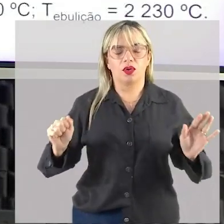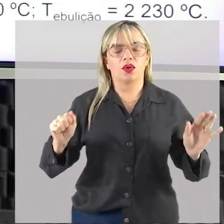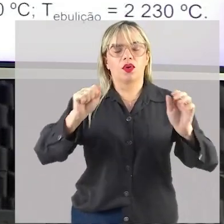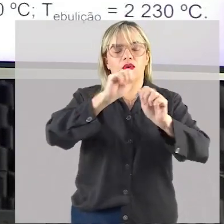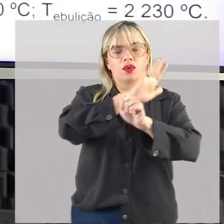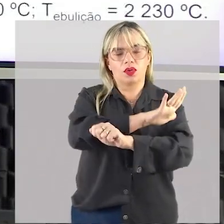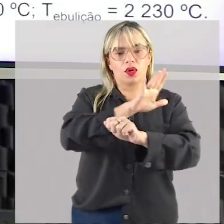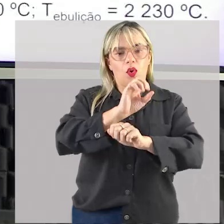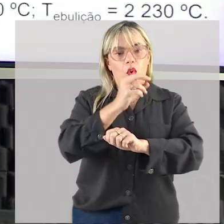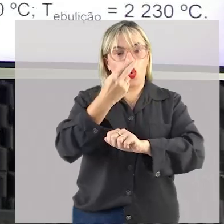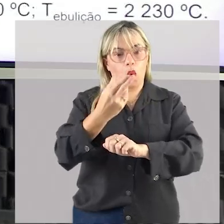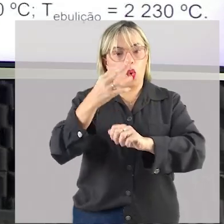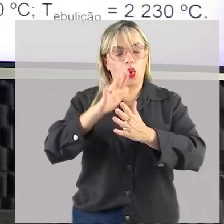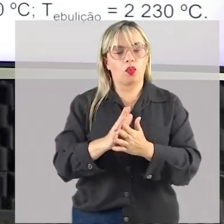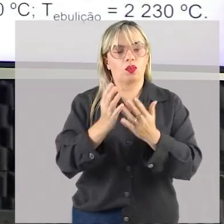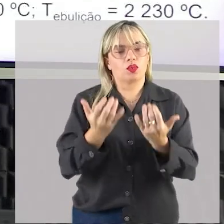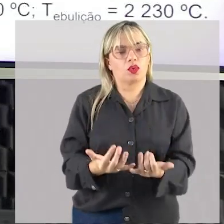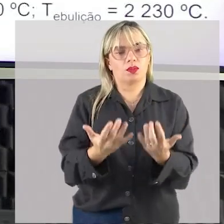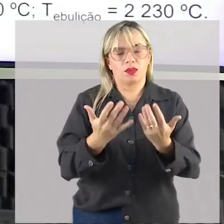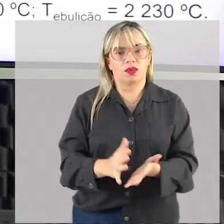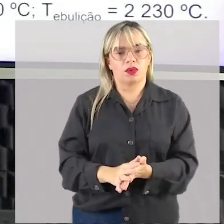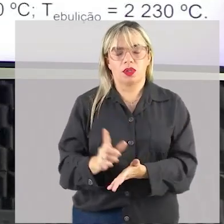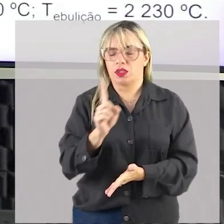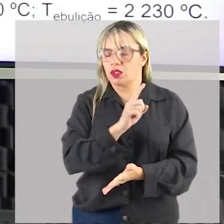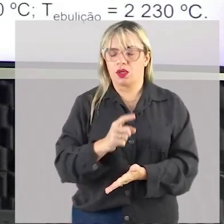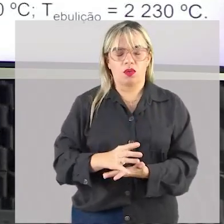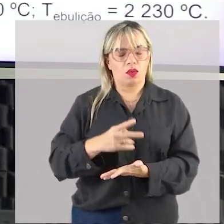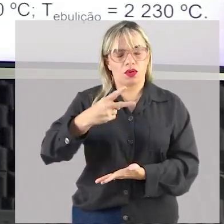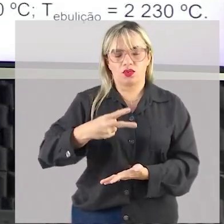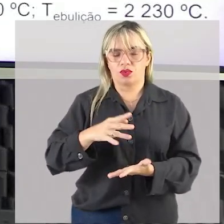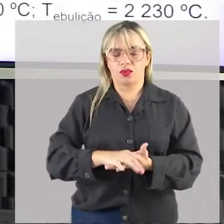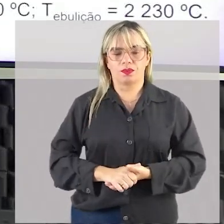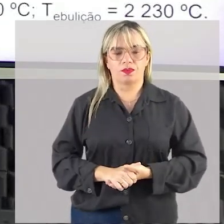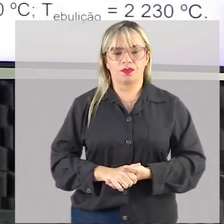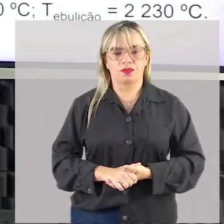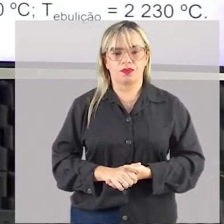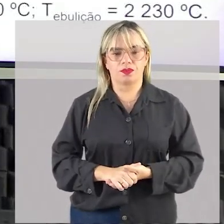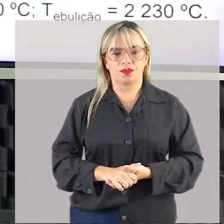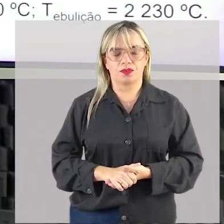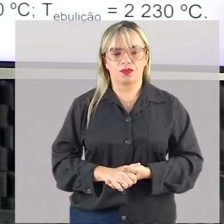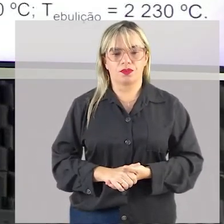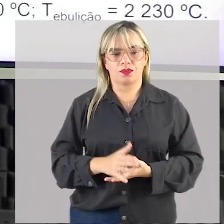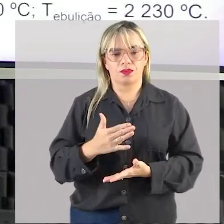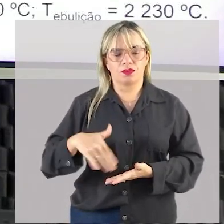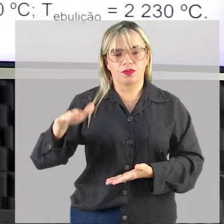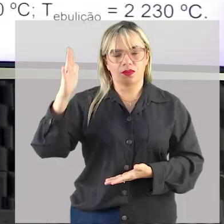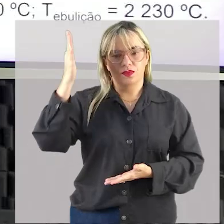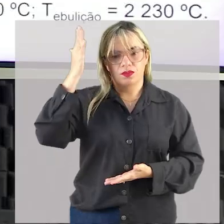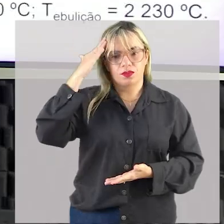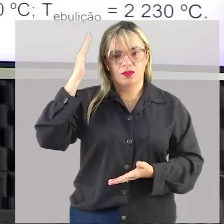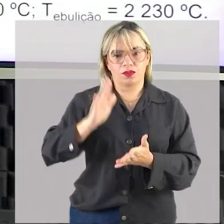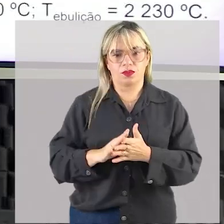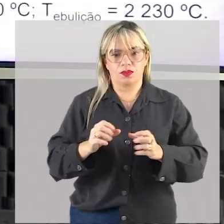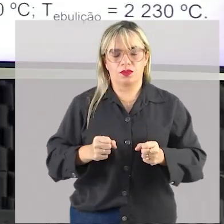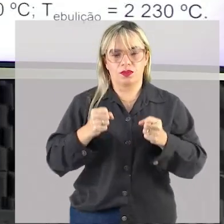Muito bem. E aí eu quero que você entenda também que eu posso trazer isso aqui para dentro de um gráfico.